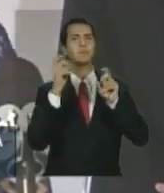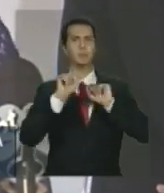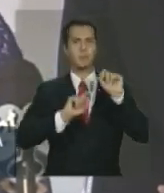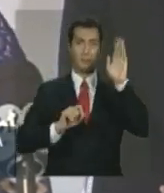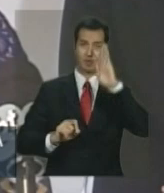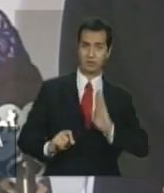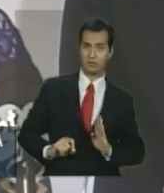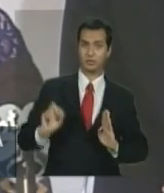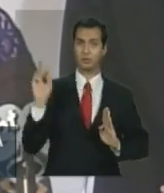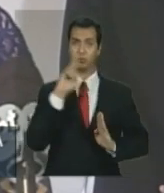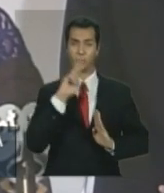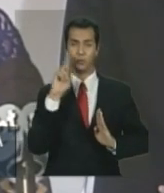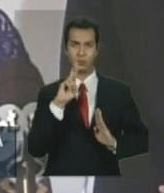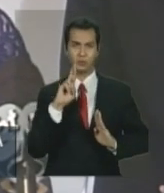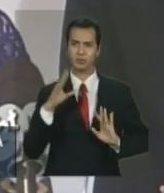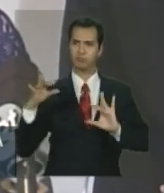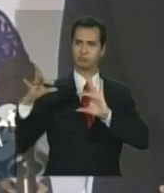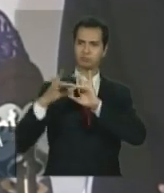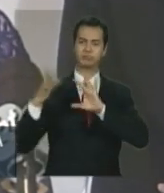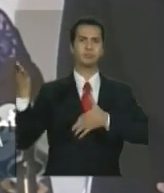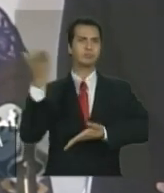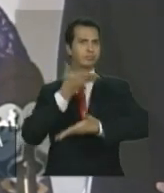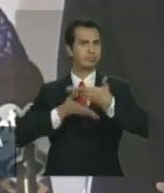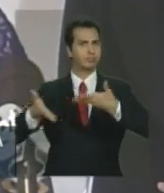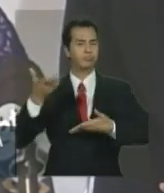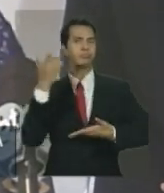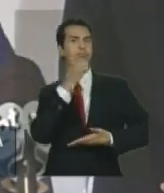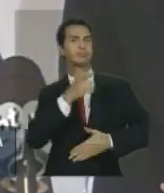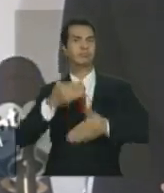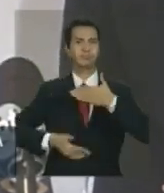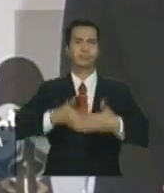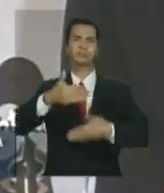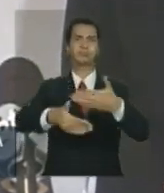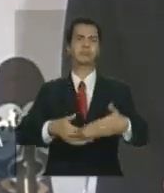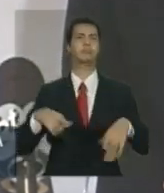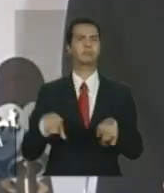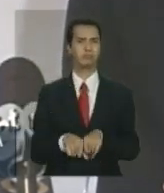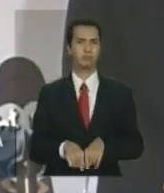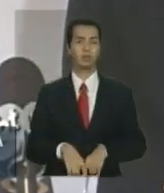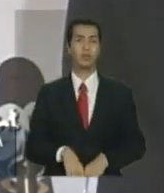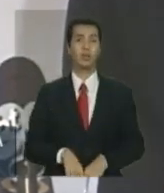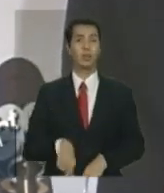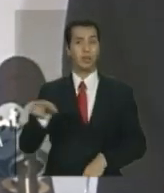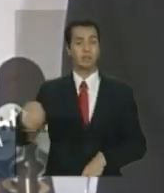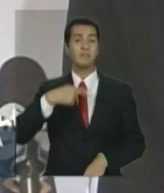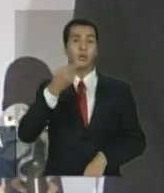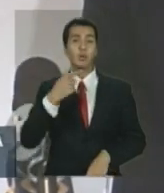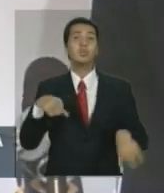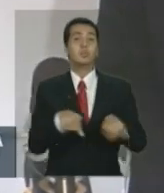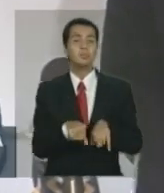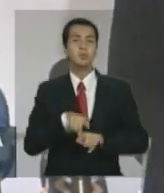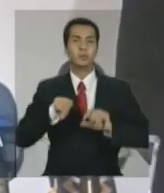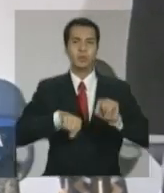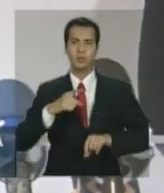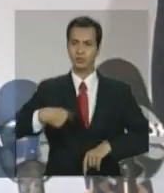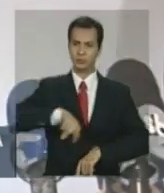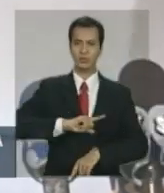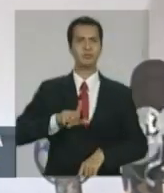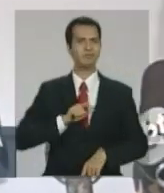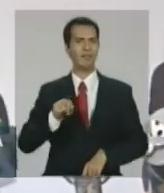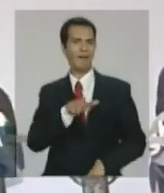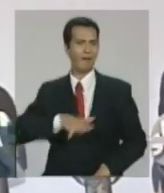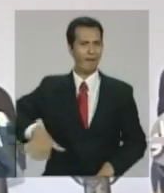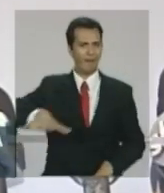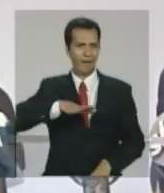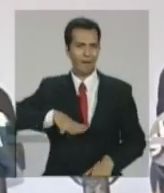evoluiu, definiu que nós temos áreas importantes de parceria, como a questão da energia, a questão da ciência,